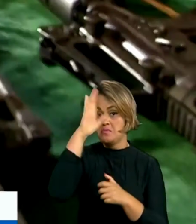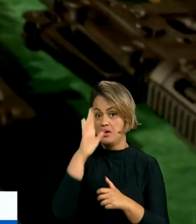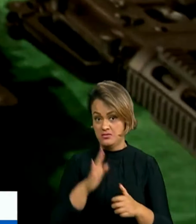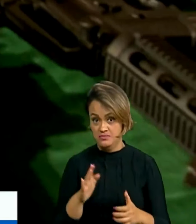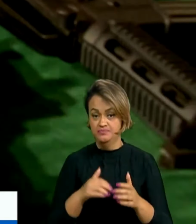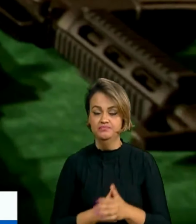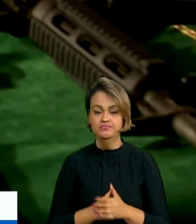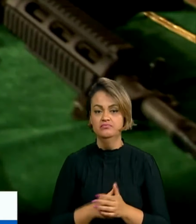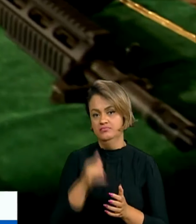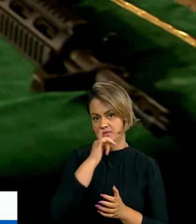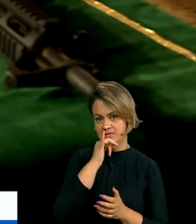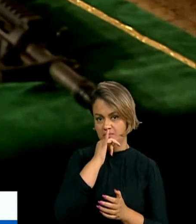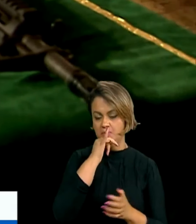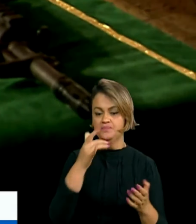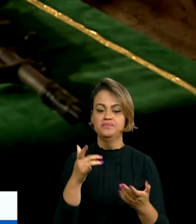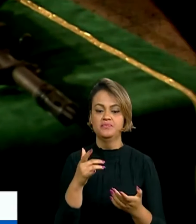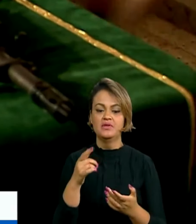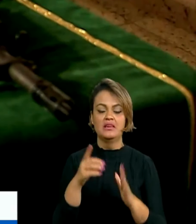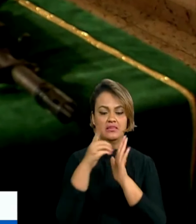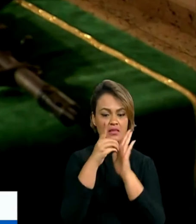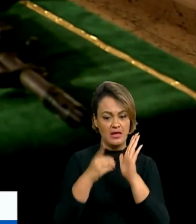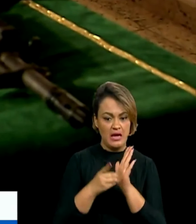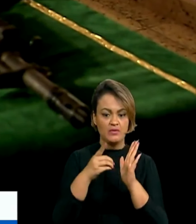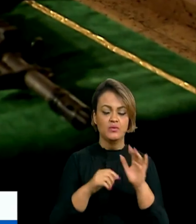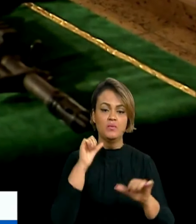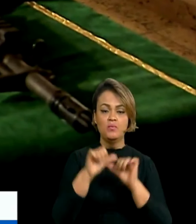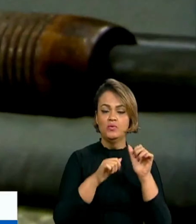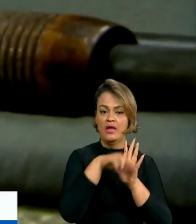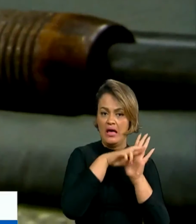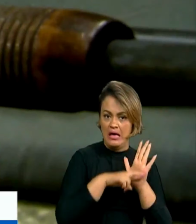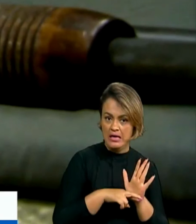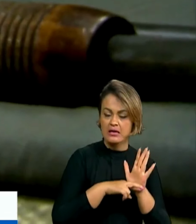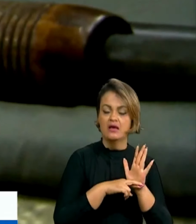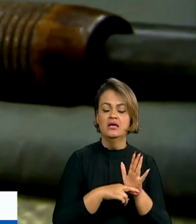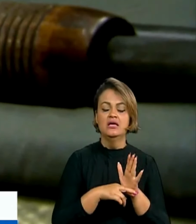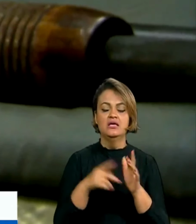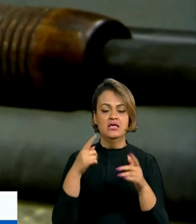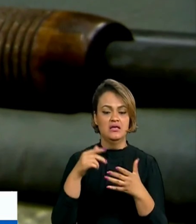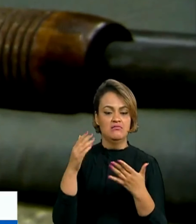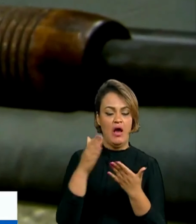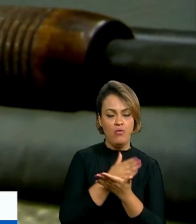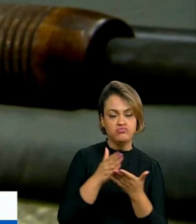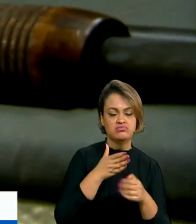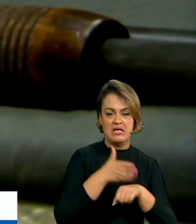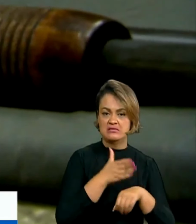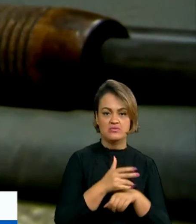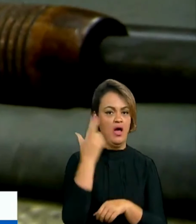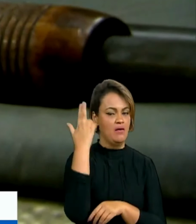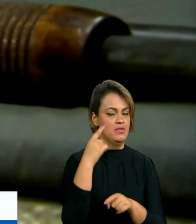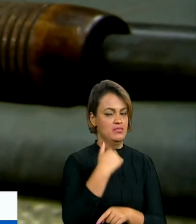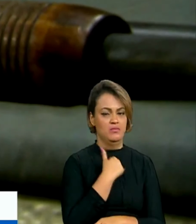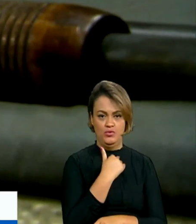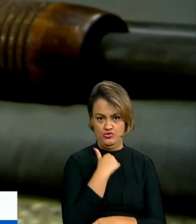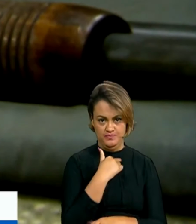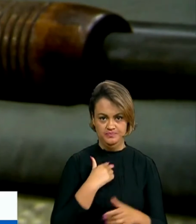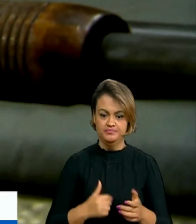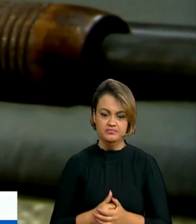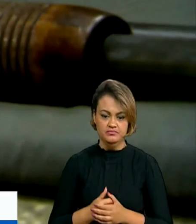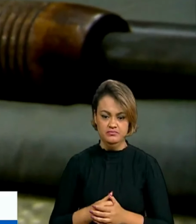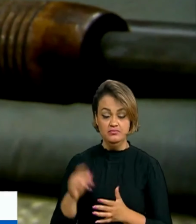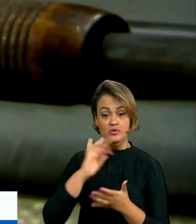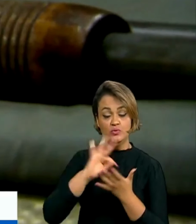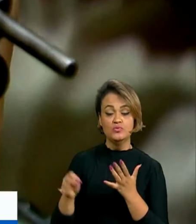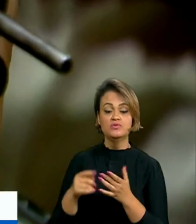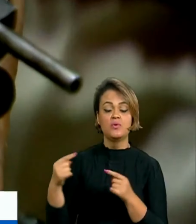país. Entre elas está o decreto que muda as regras e restringe o acesso a armas e munições. As